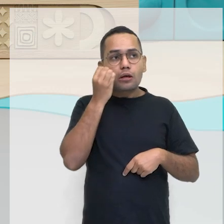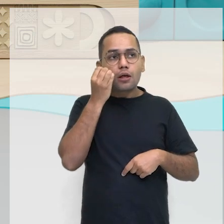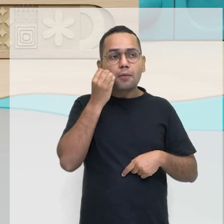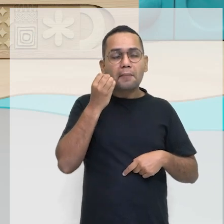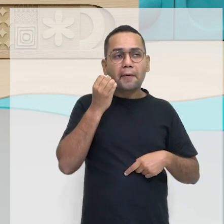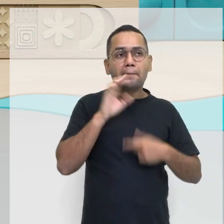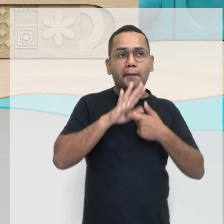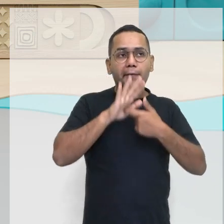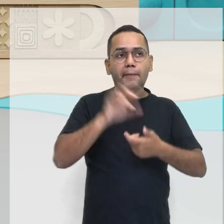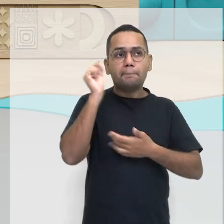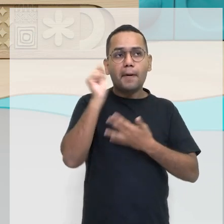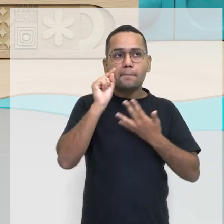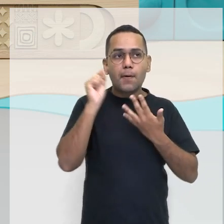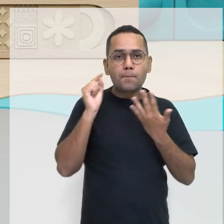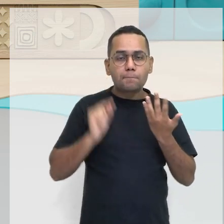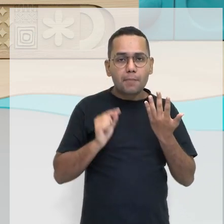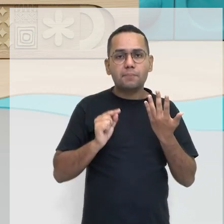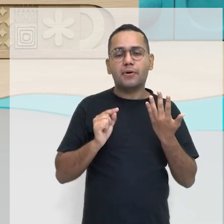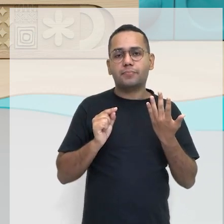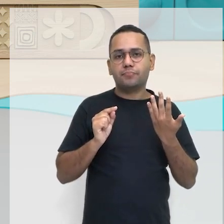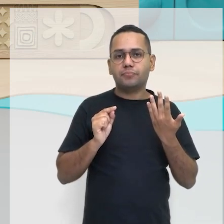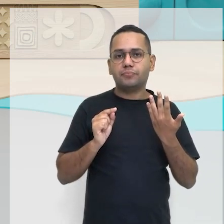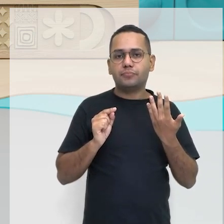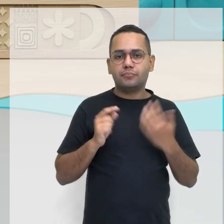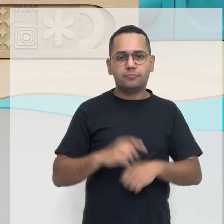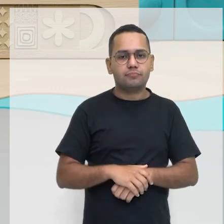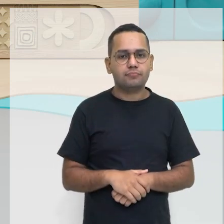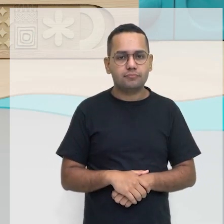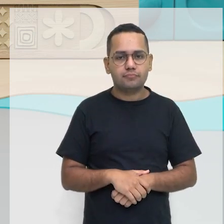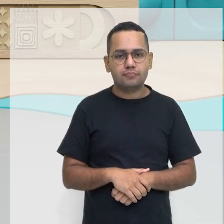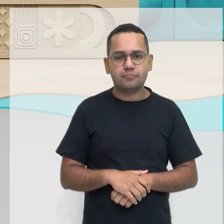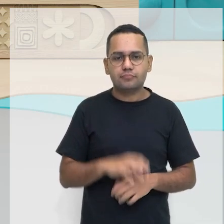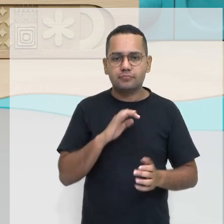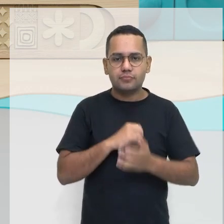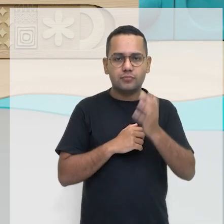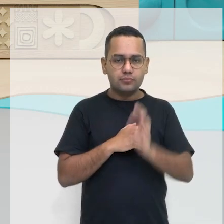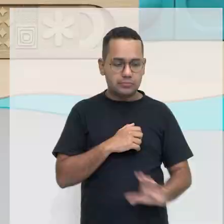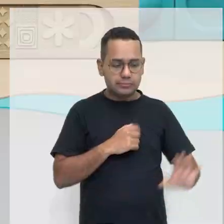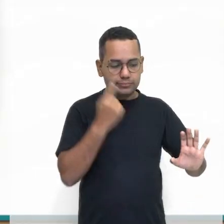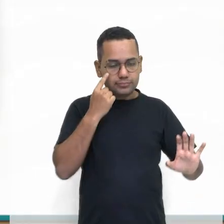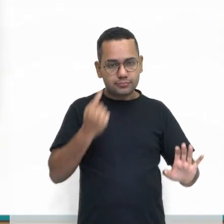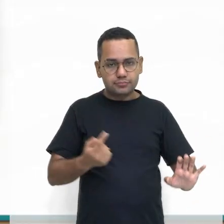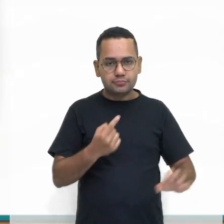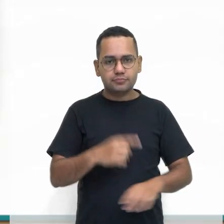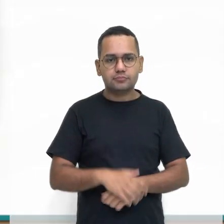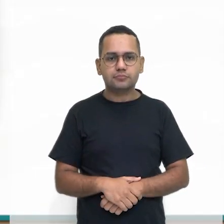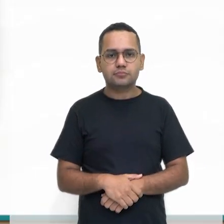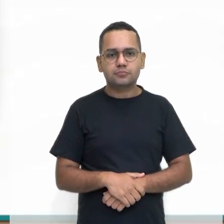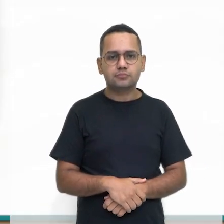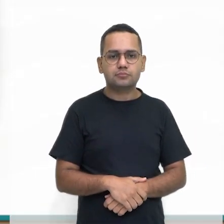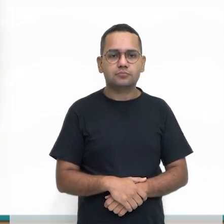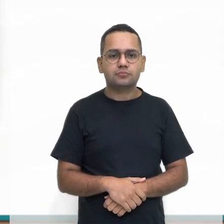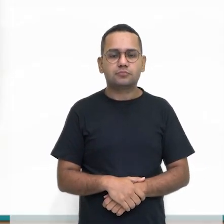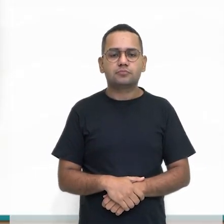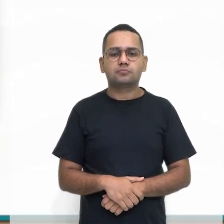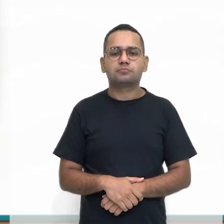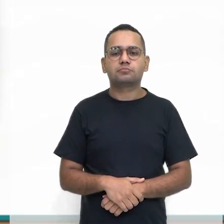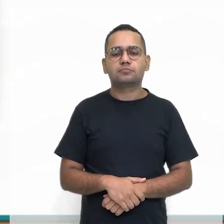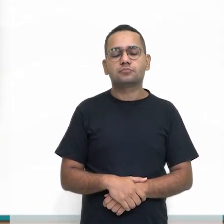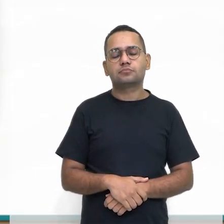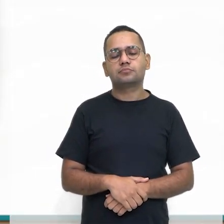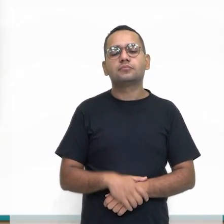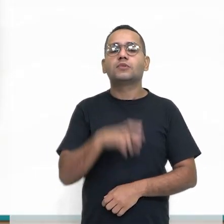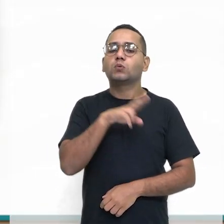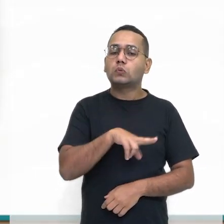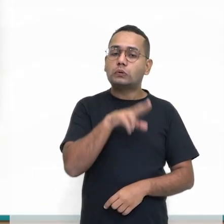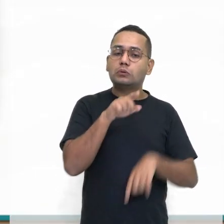a isso? Certo? E aí, mais uma, uso de materiais não convencionais. Aí vocês